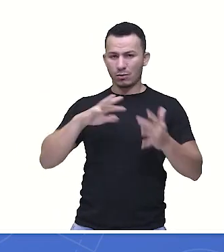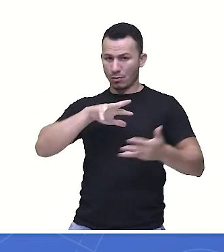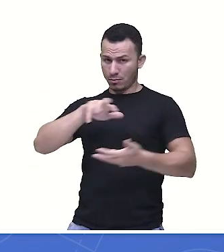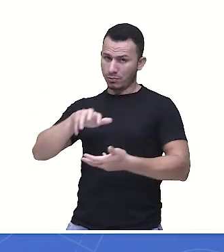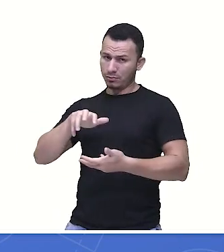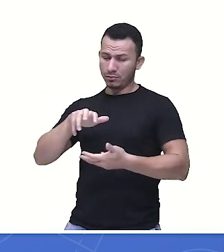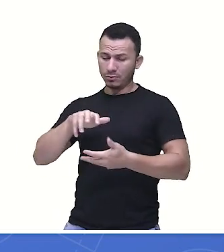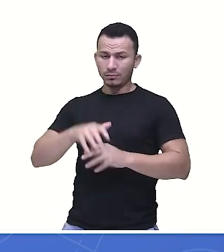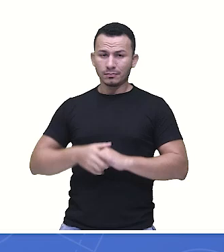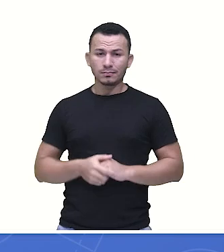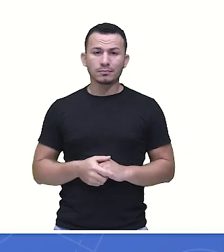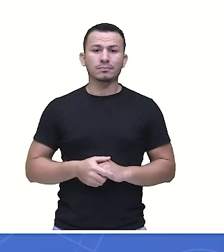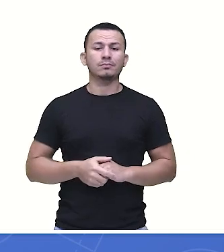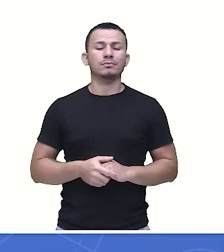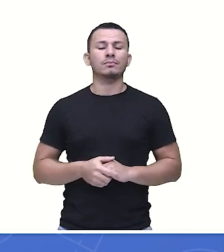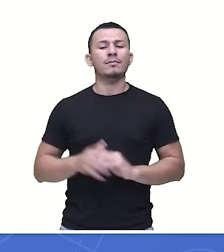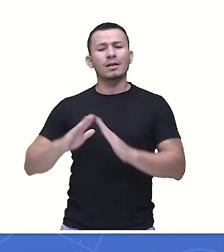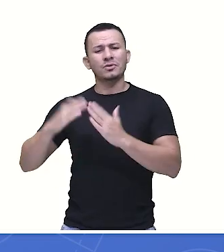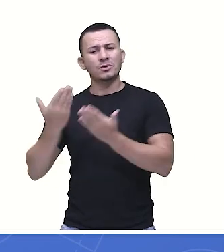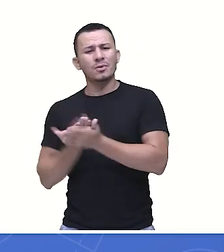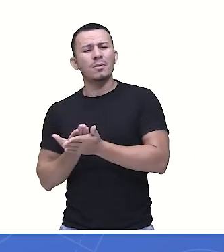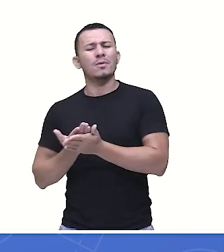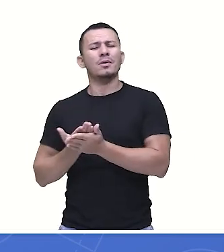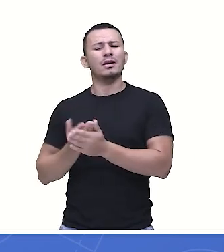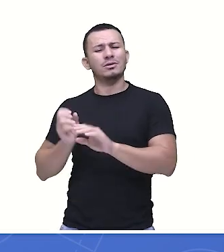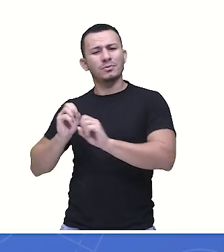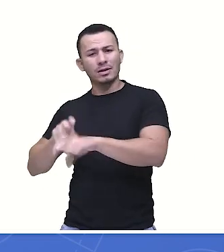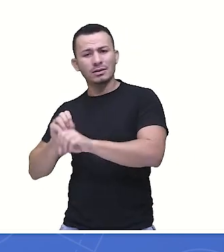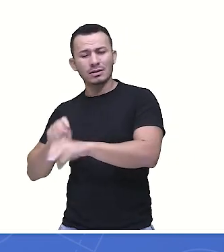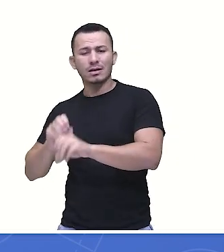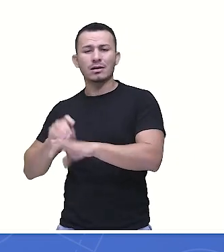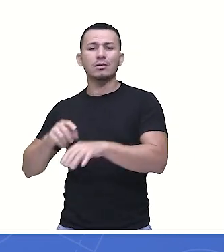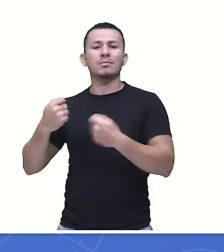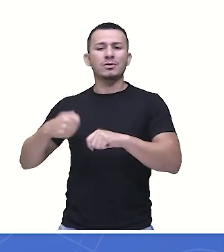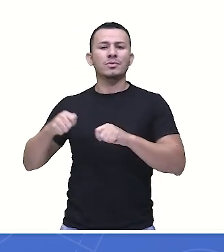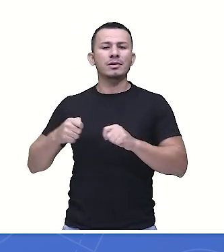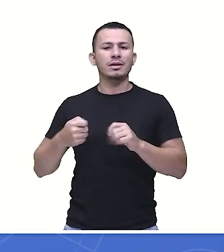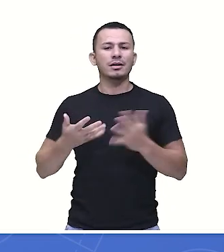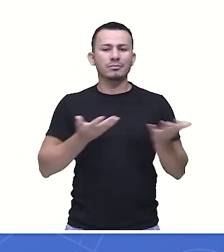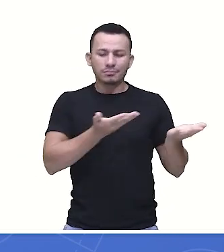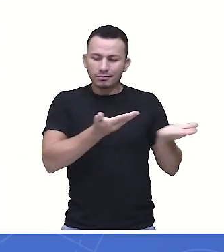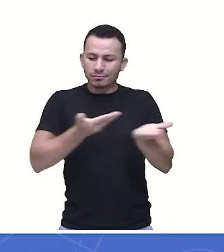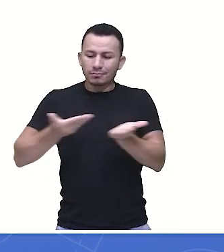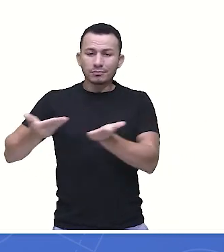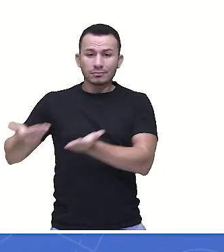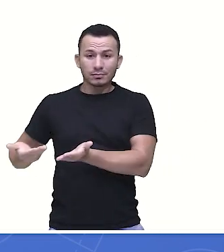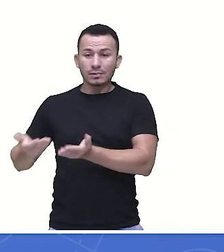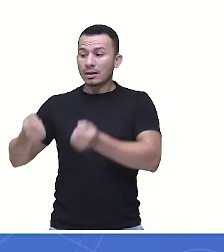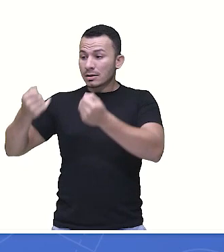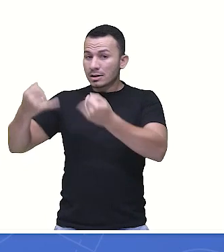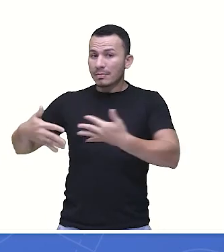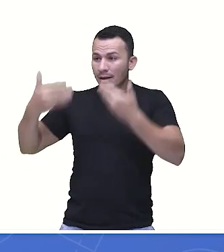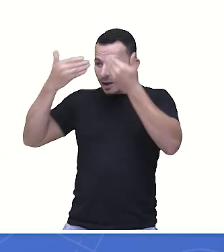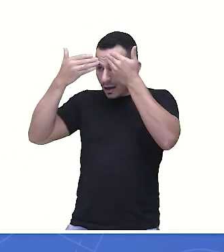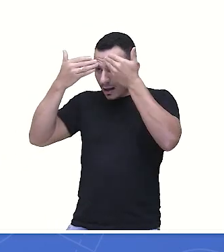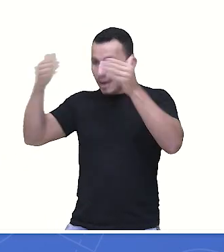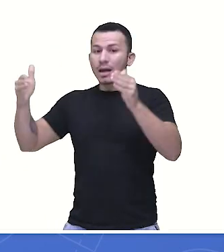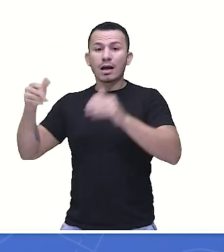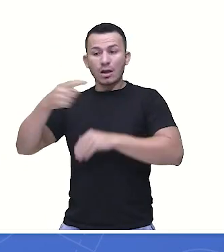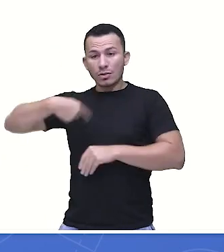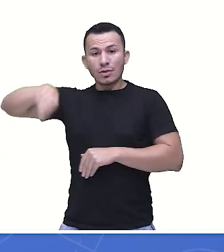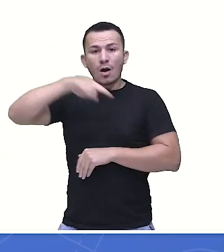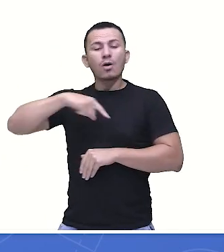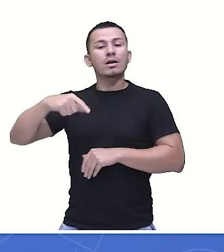é importante que a escola, que a educação, traga às crianças a consciência de que nós somos parte do